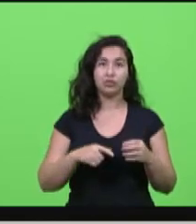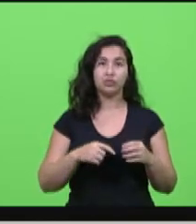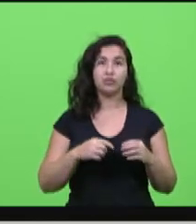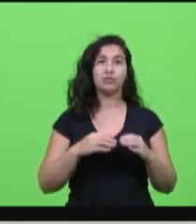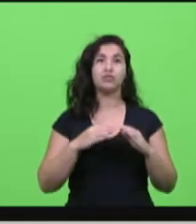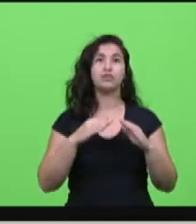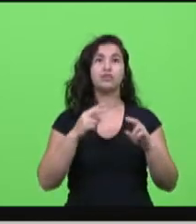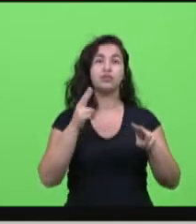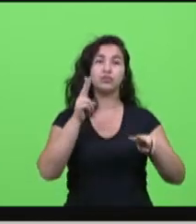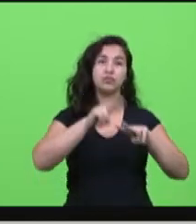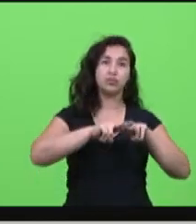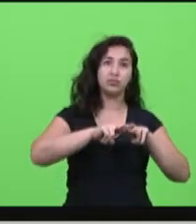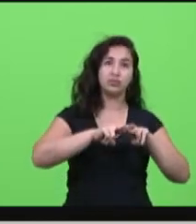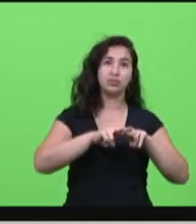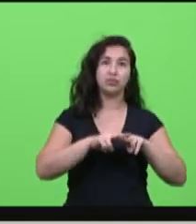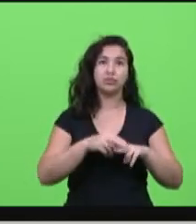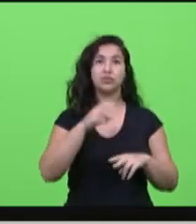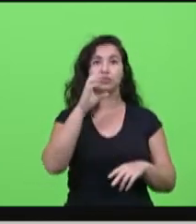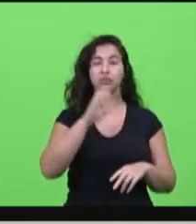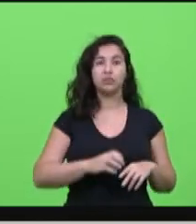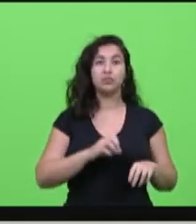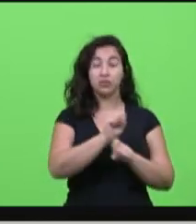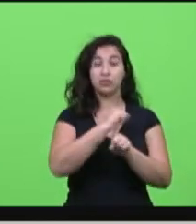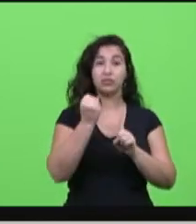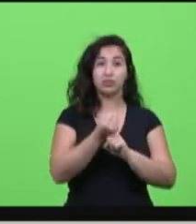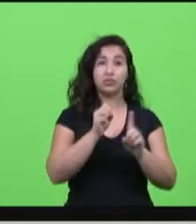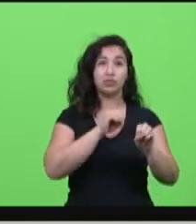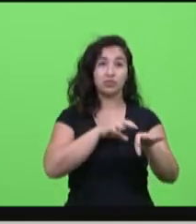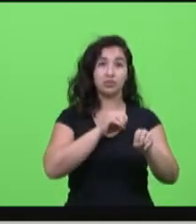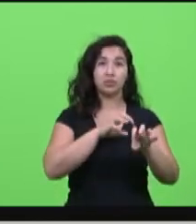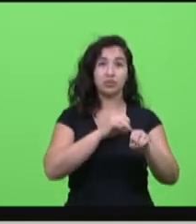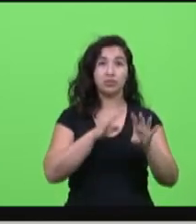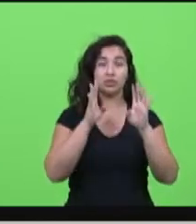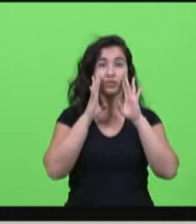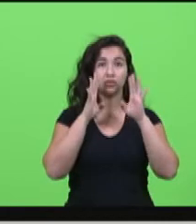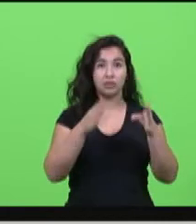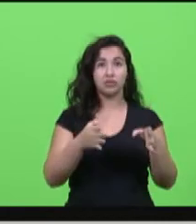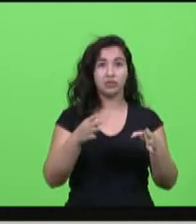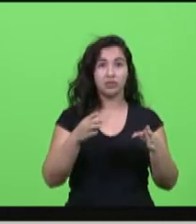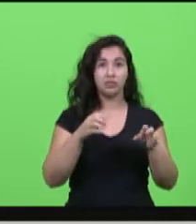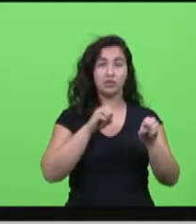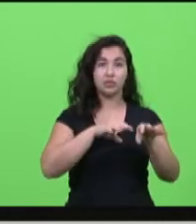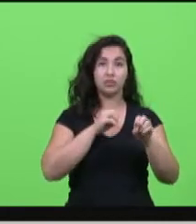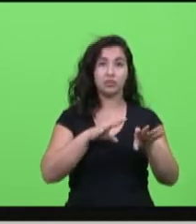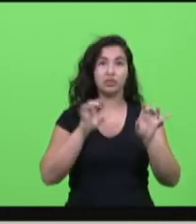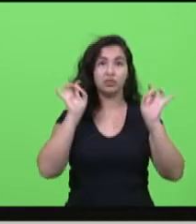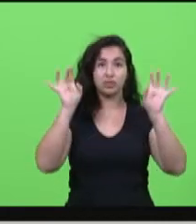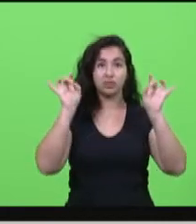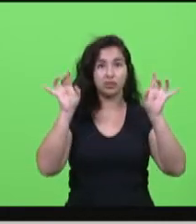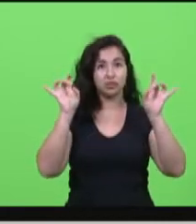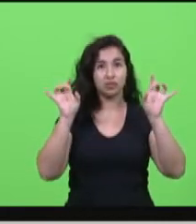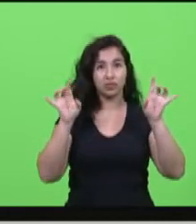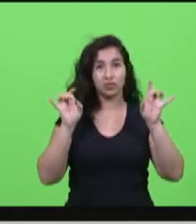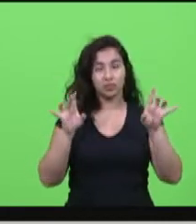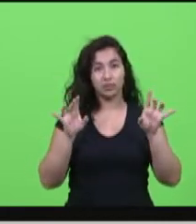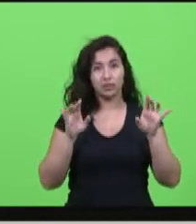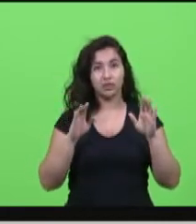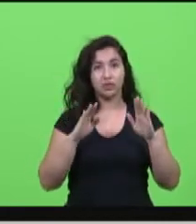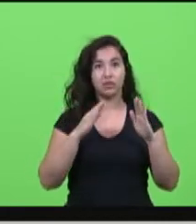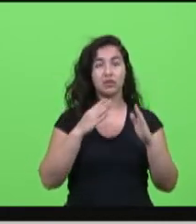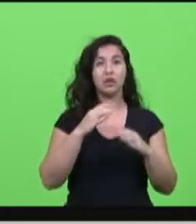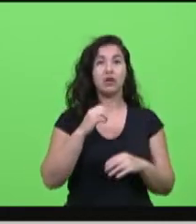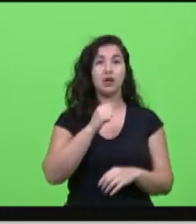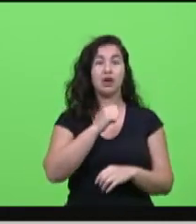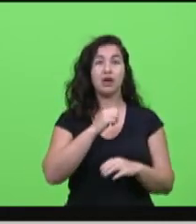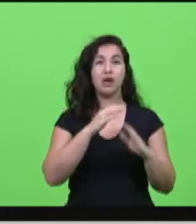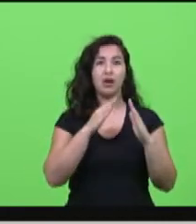e socioeducativas, bem como o atendimento à educação especial e organização das turmas nas aulas não presenciais.